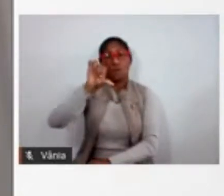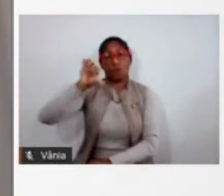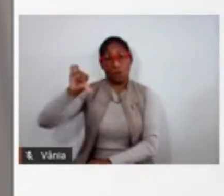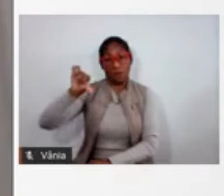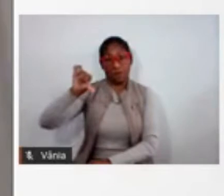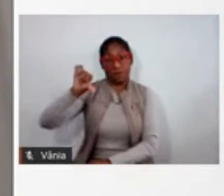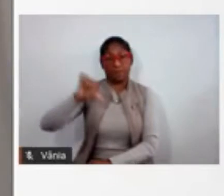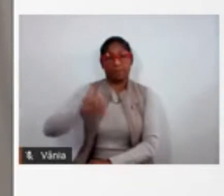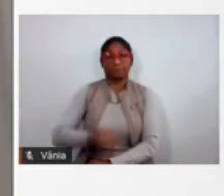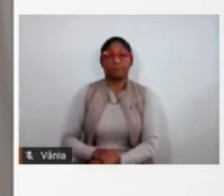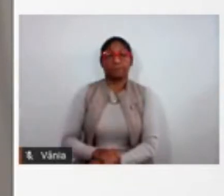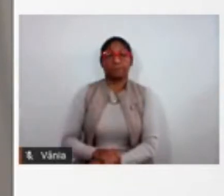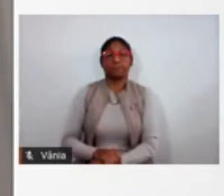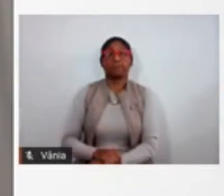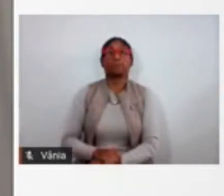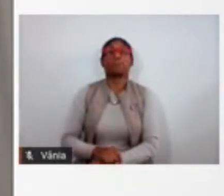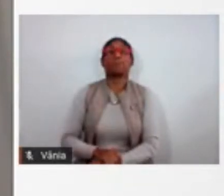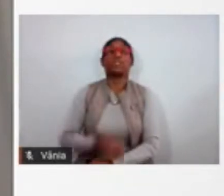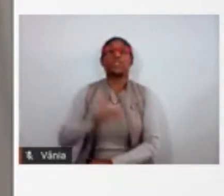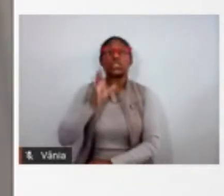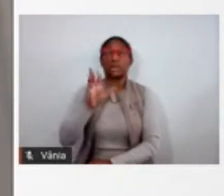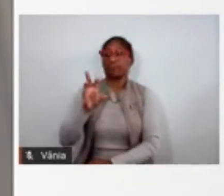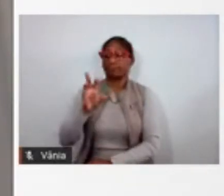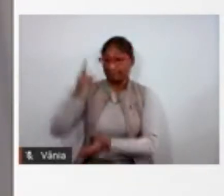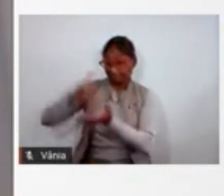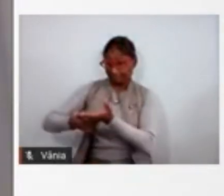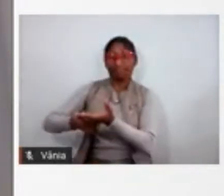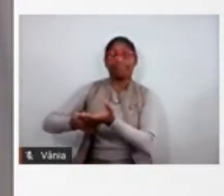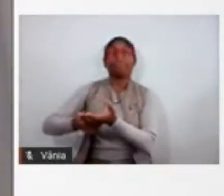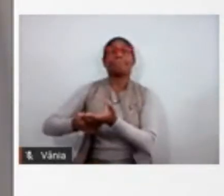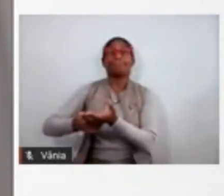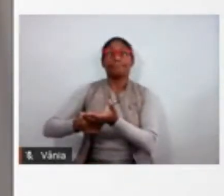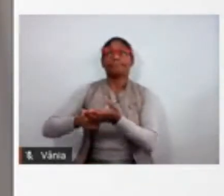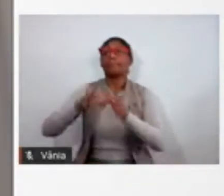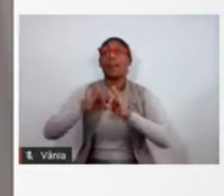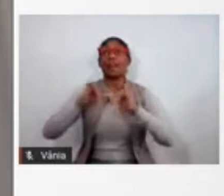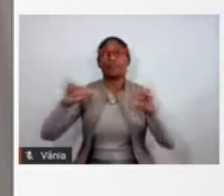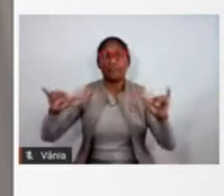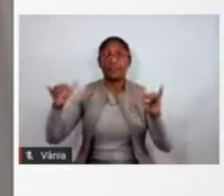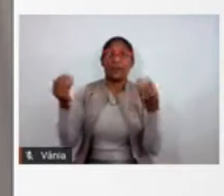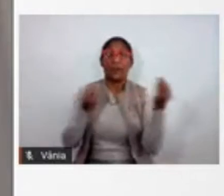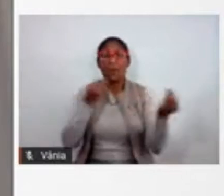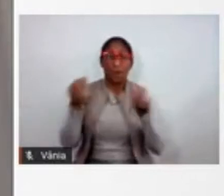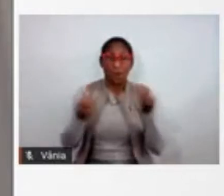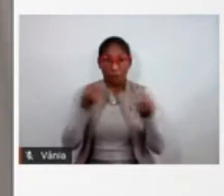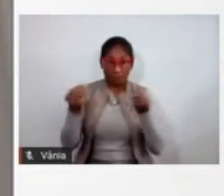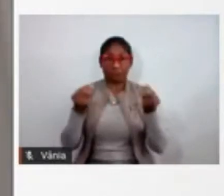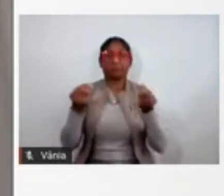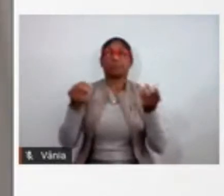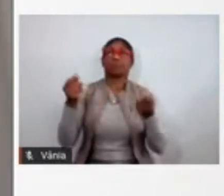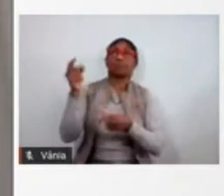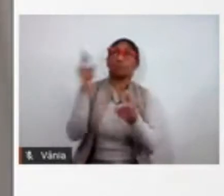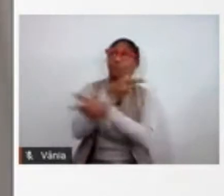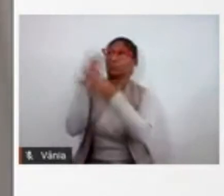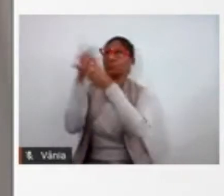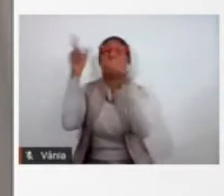40199, vai receber já a mensagem de confirmação e recebe alertas climáticos e também os alertas relacionados aí à oferta da